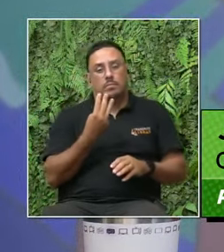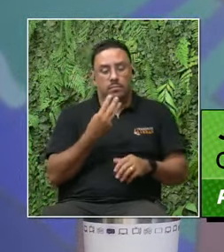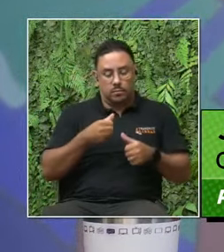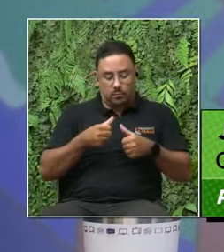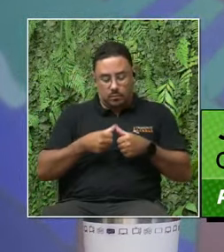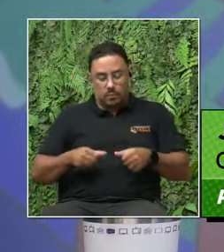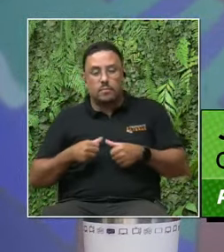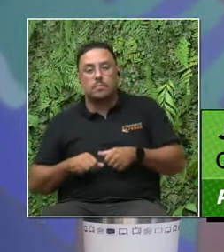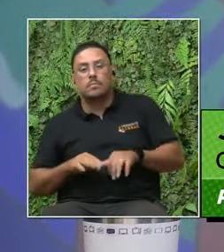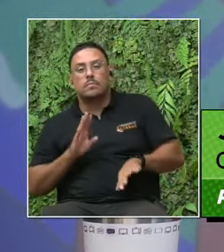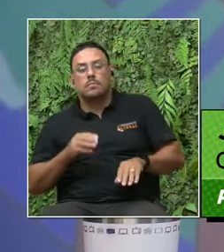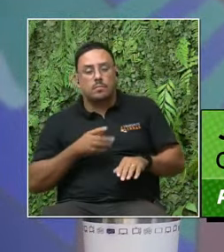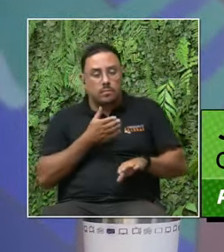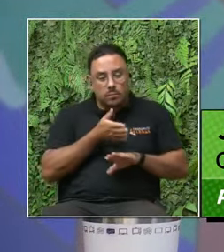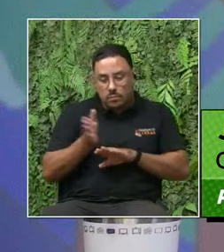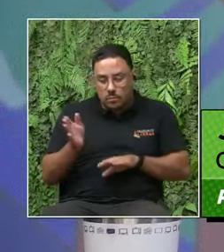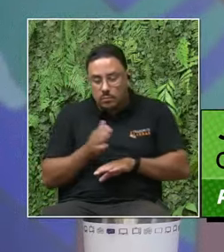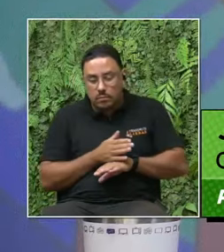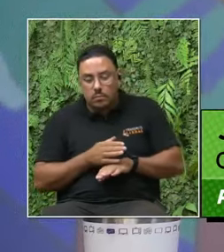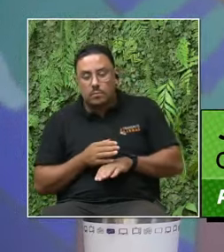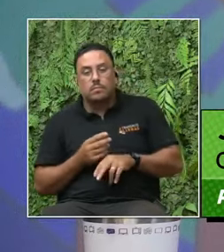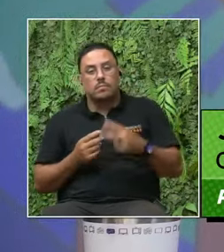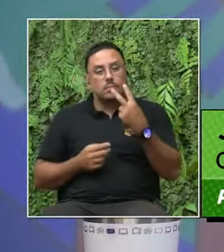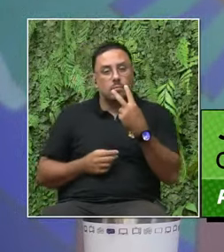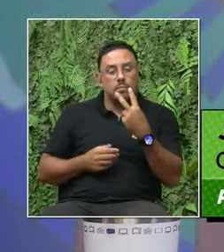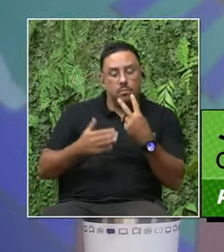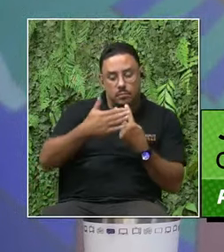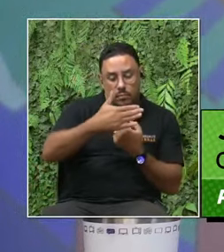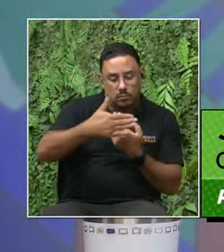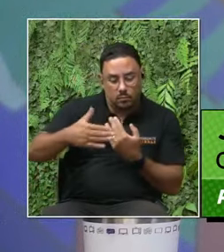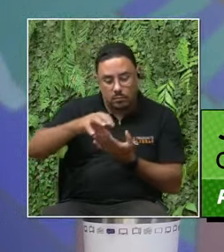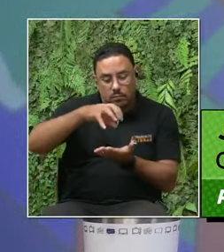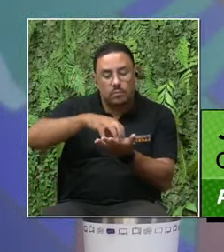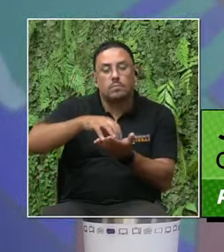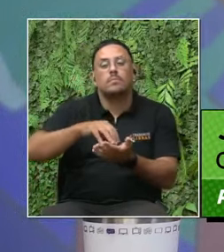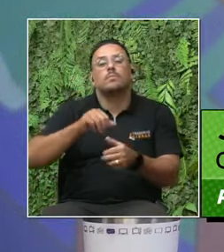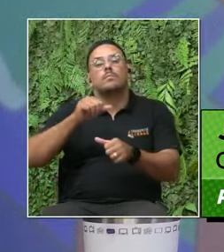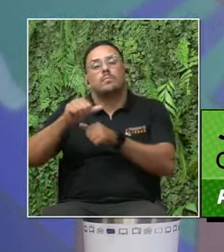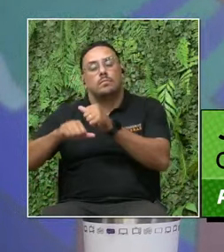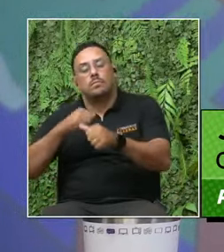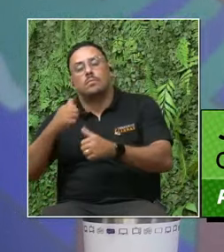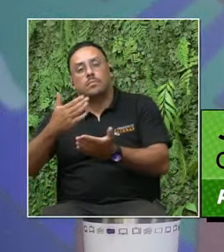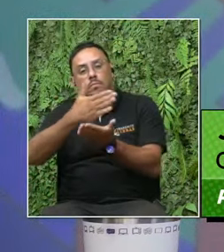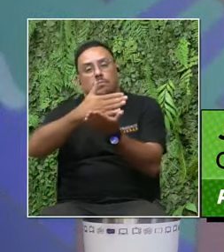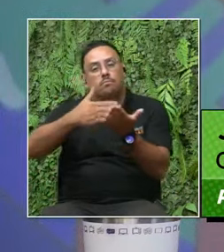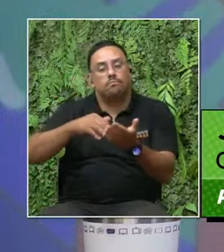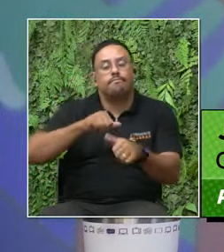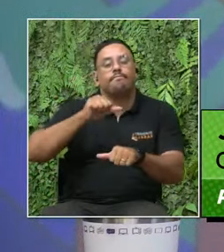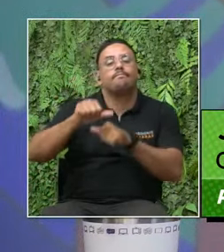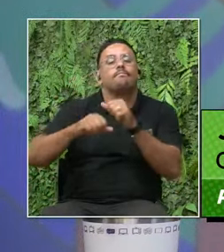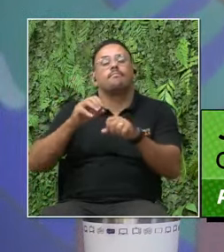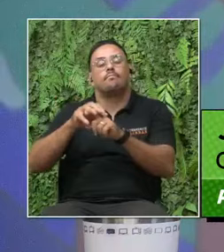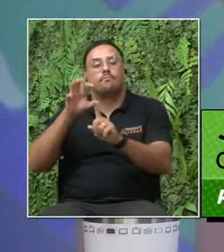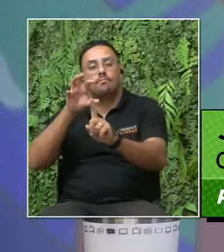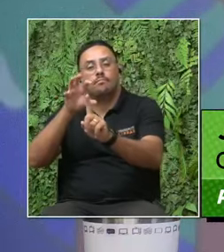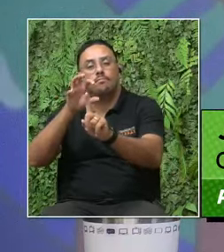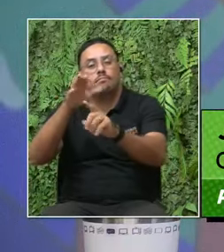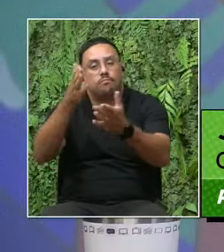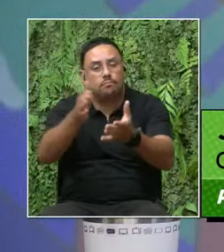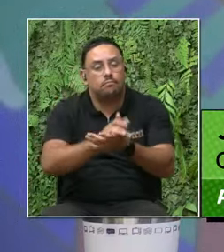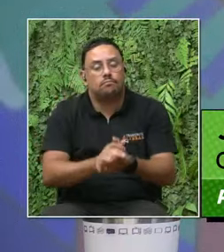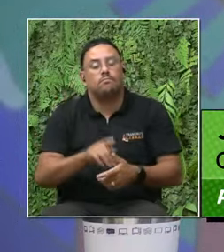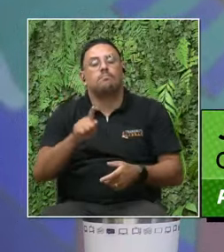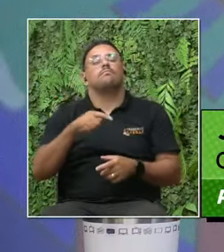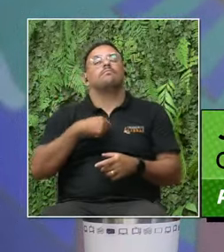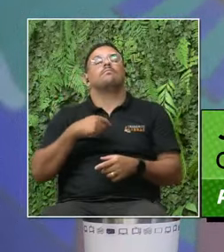zagueiros às vezes vou ter sa jogar com dois centrais às vezes eu vou mudar um pouco no meio de campo Às vezes a pressão Vai ser lá na frente